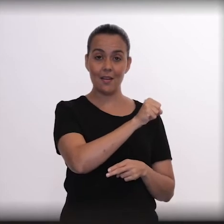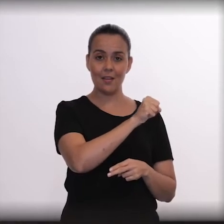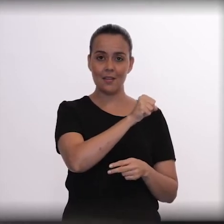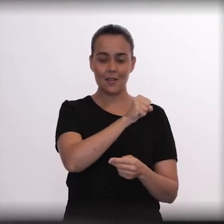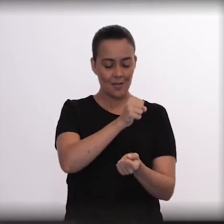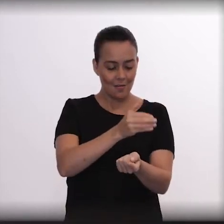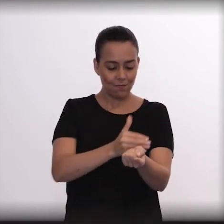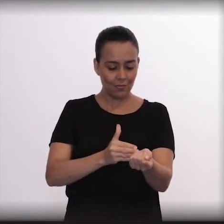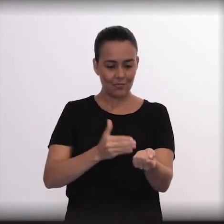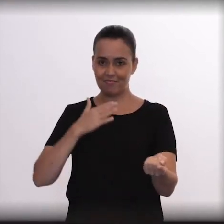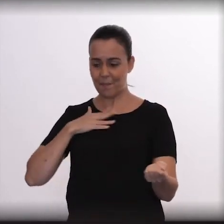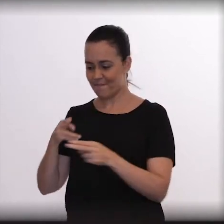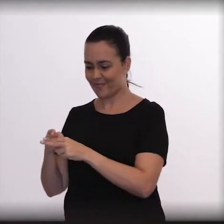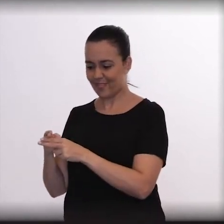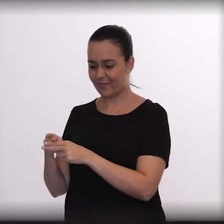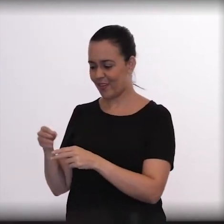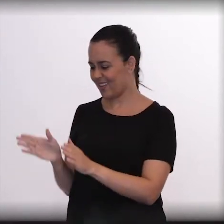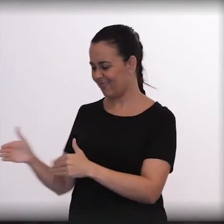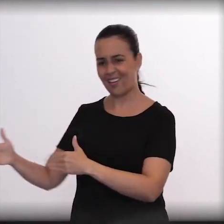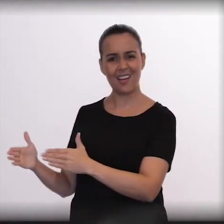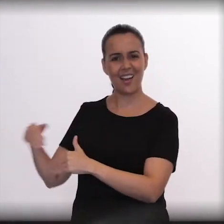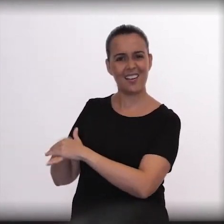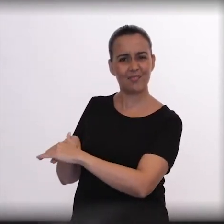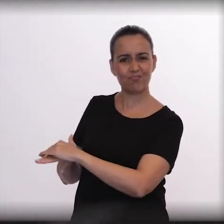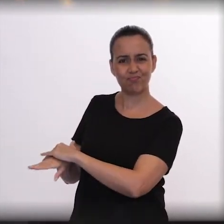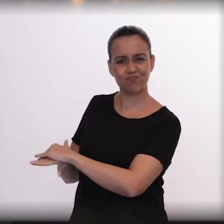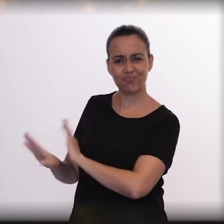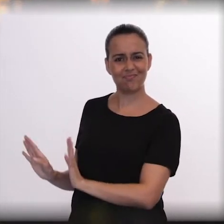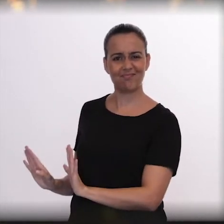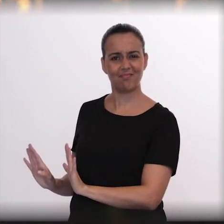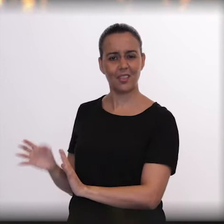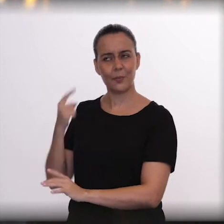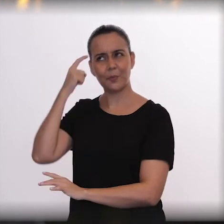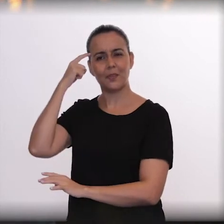uma das nossas que estavam meio que encaixotadas, né? Então.